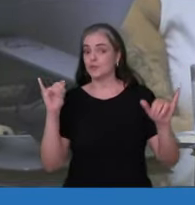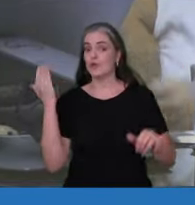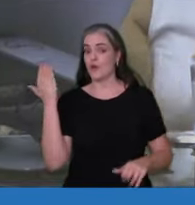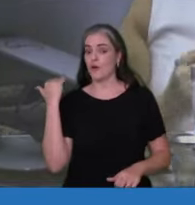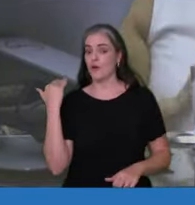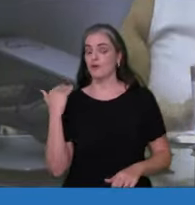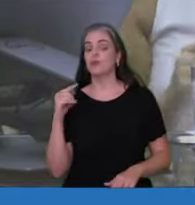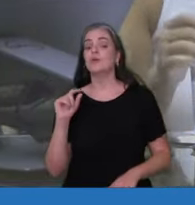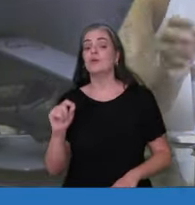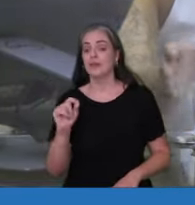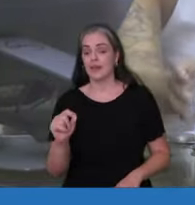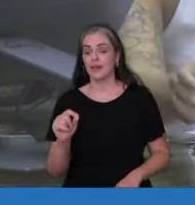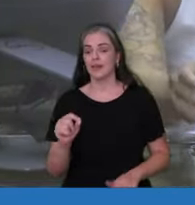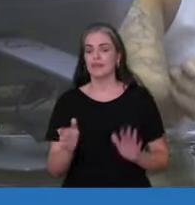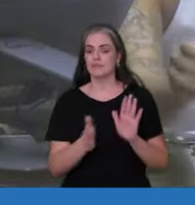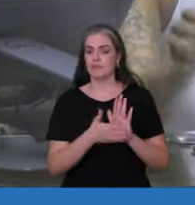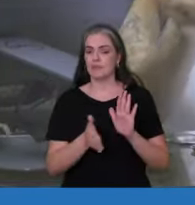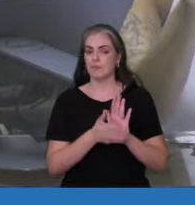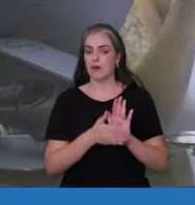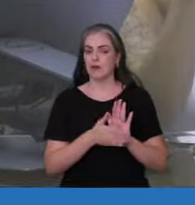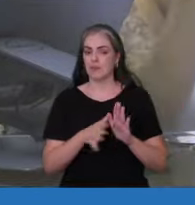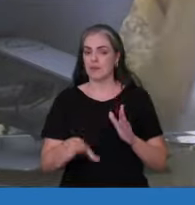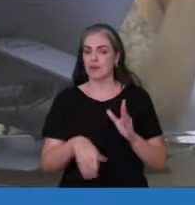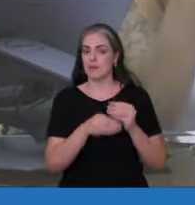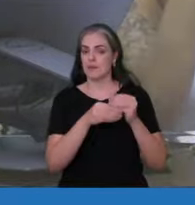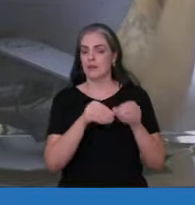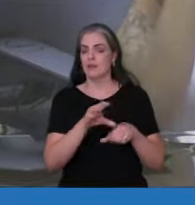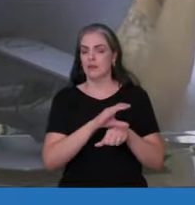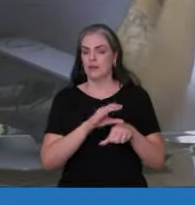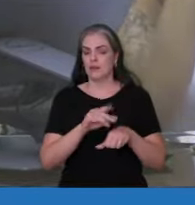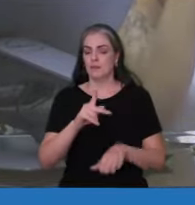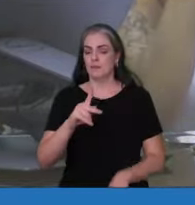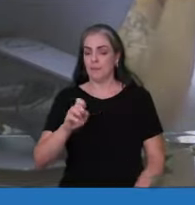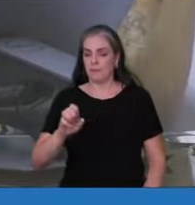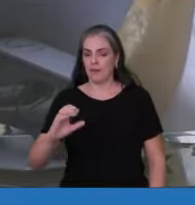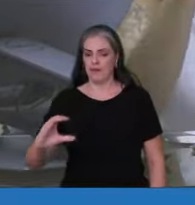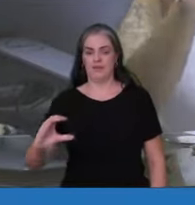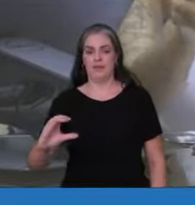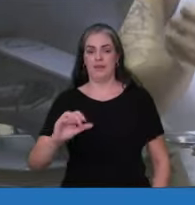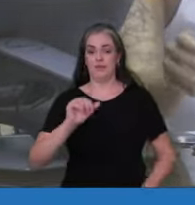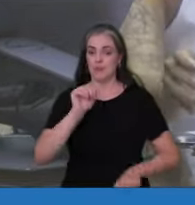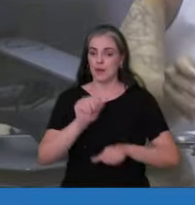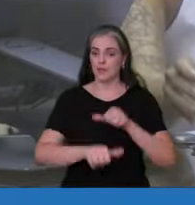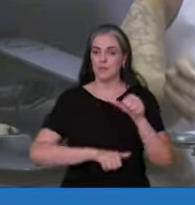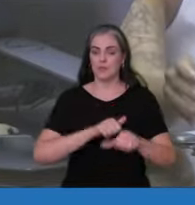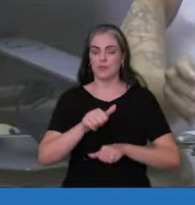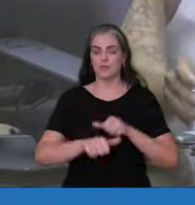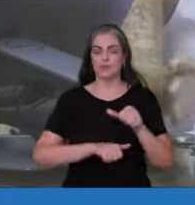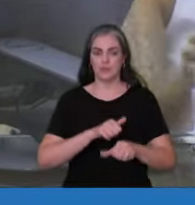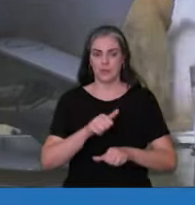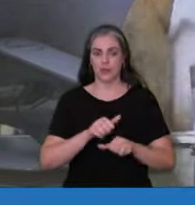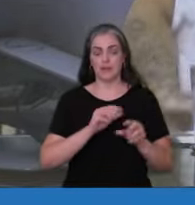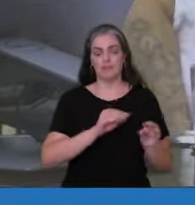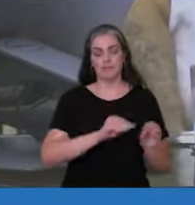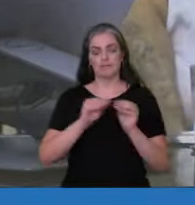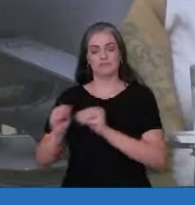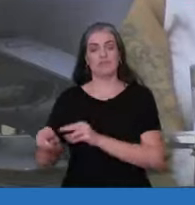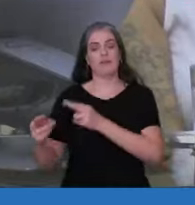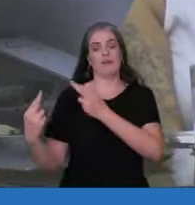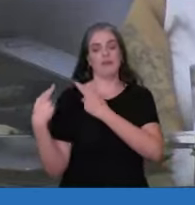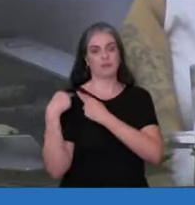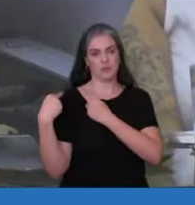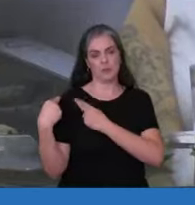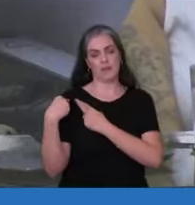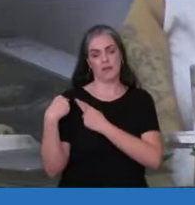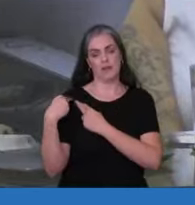uma proposta de emenda constitucional, para alterar o Instituto de Deslocamento de Competência para que crimes